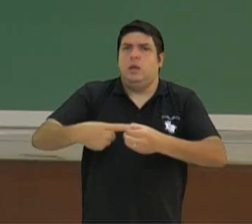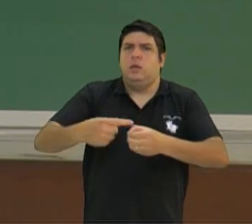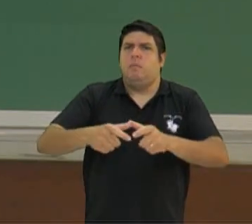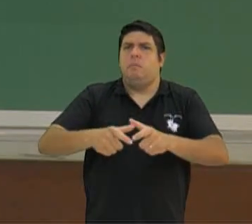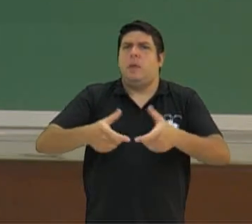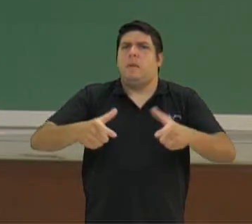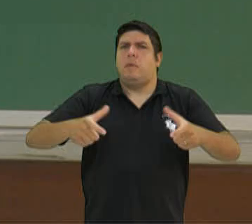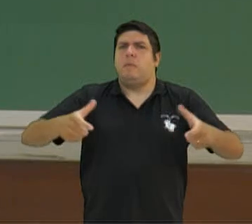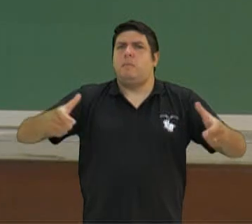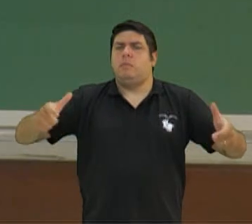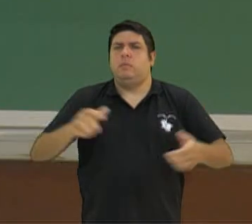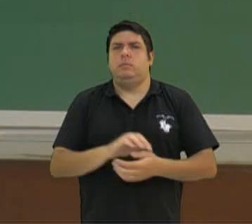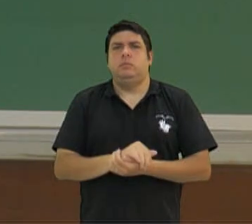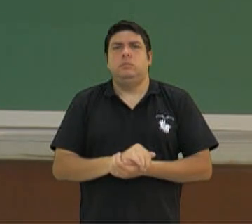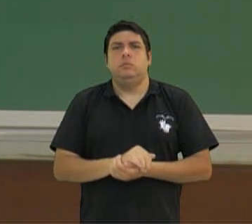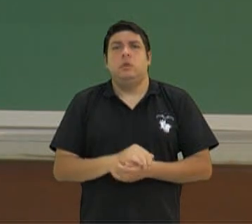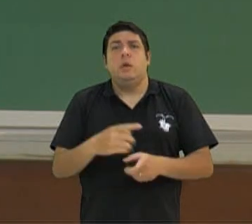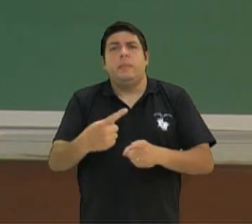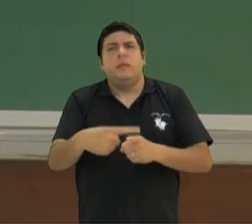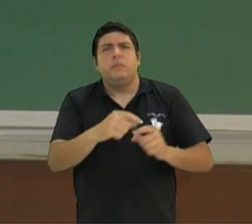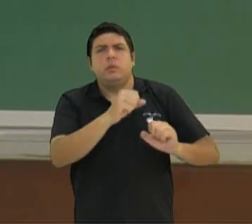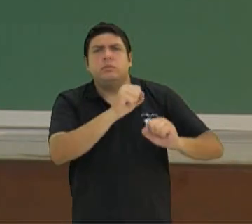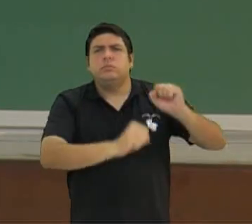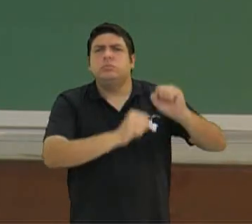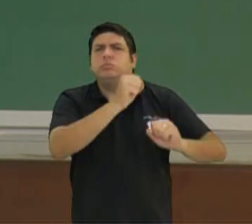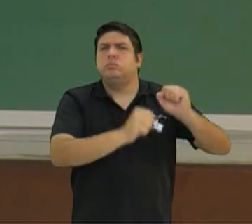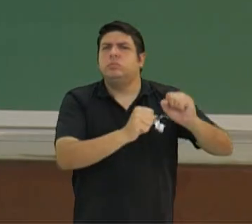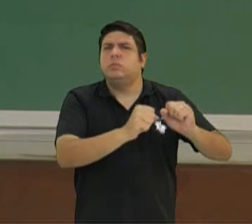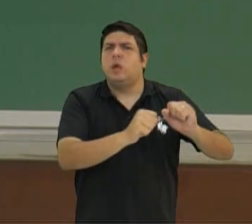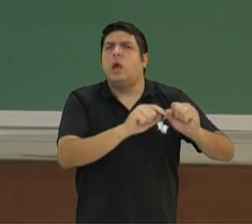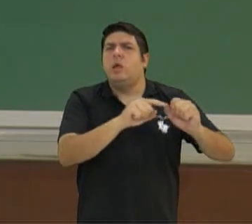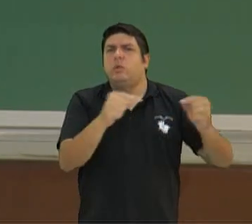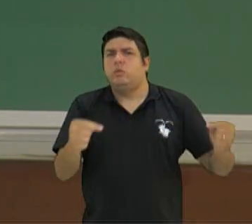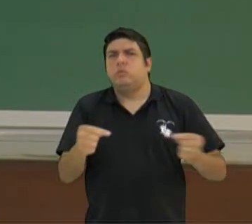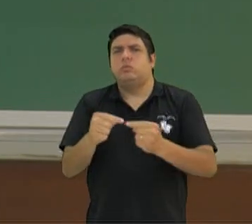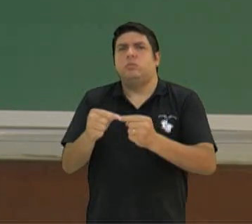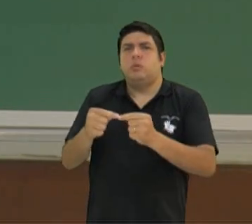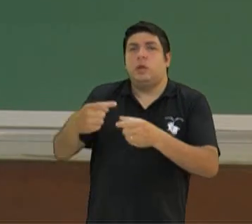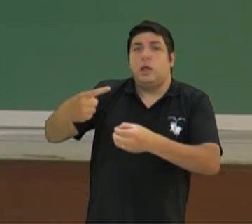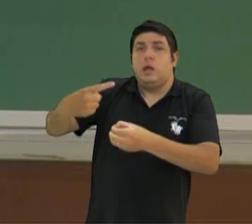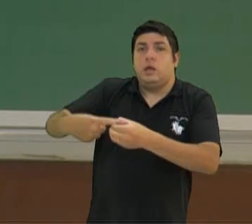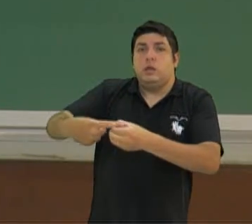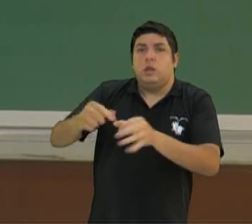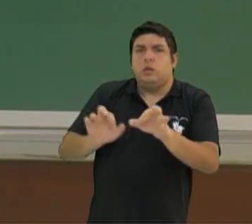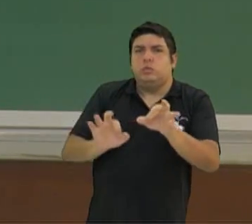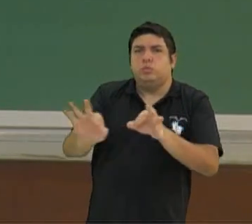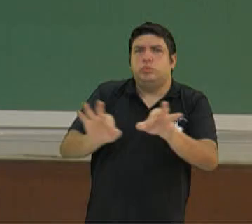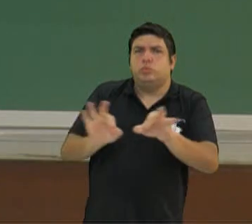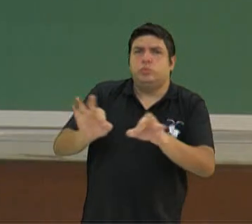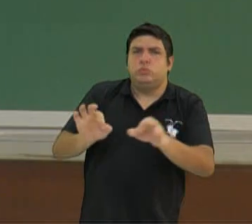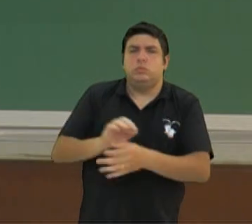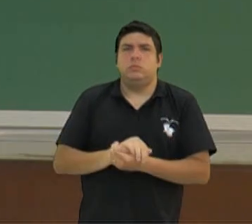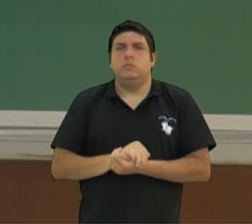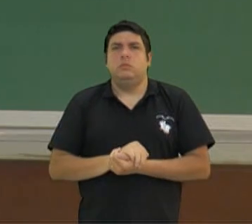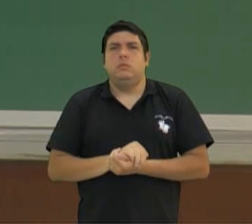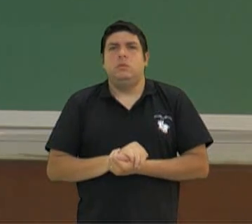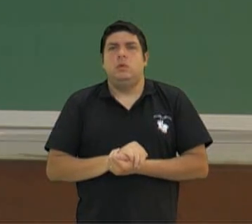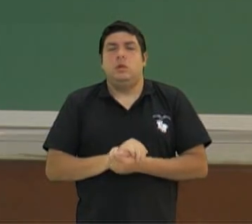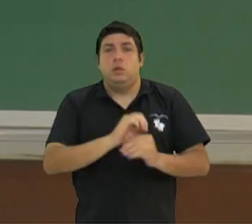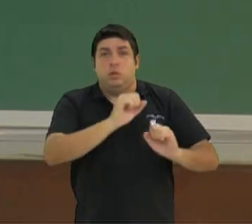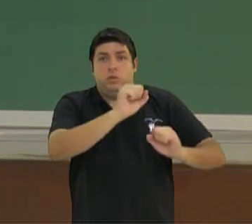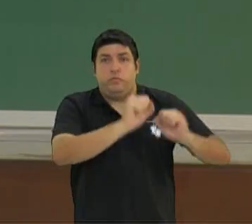Por que nós falamos da industrialização? Porque ela está ligada à urbanização. Então, acontece industrialização